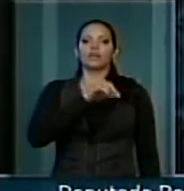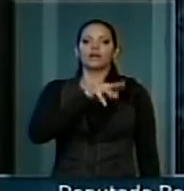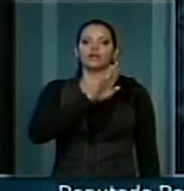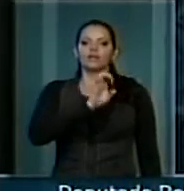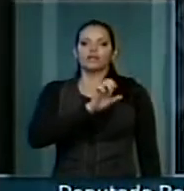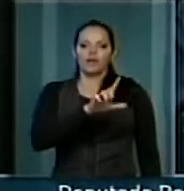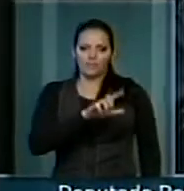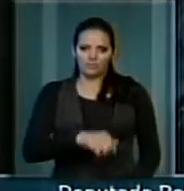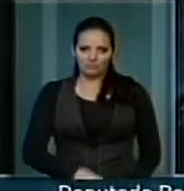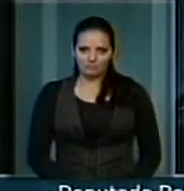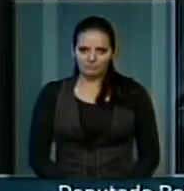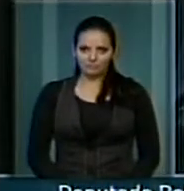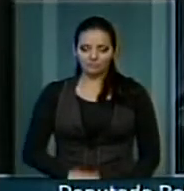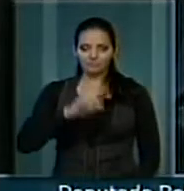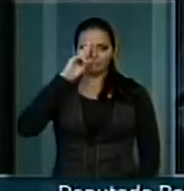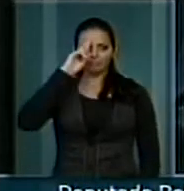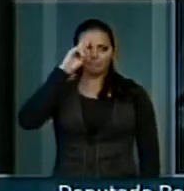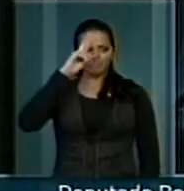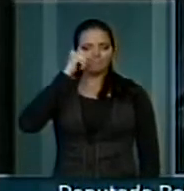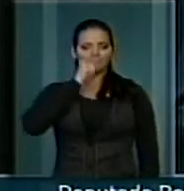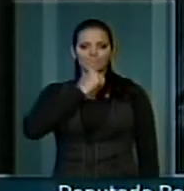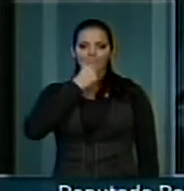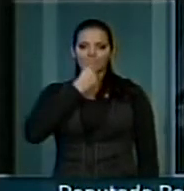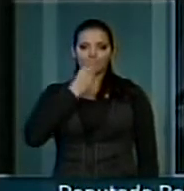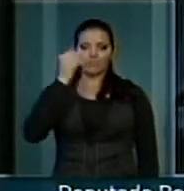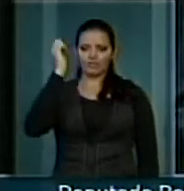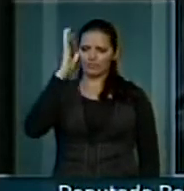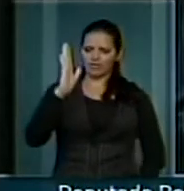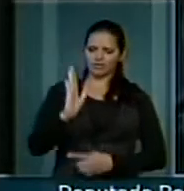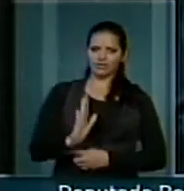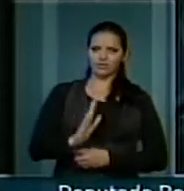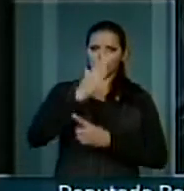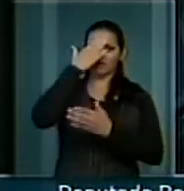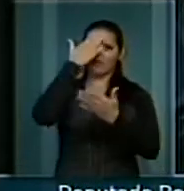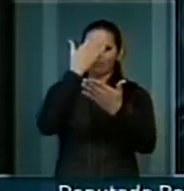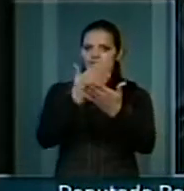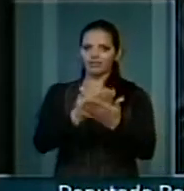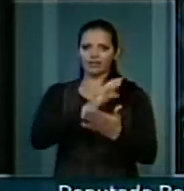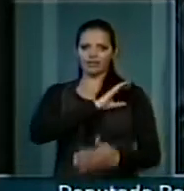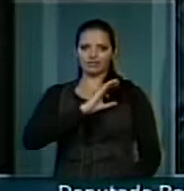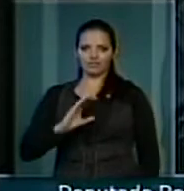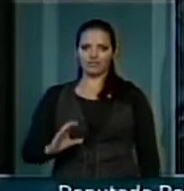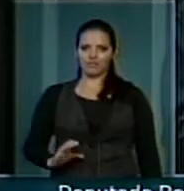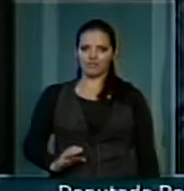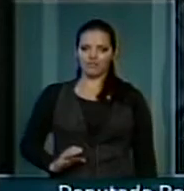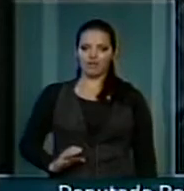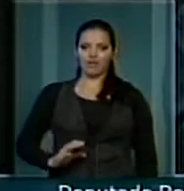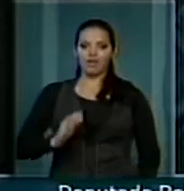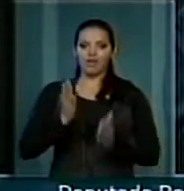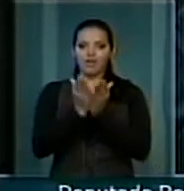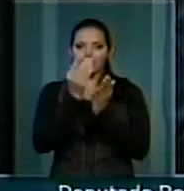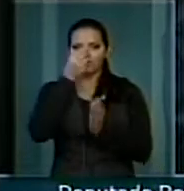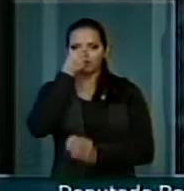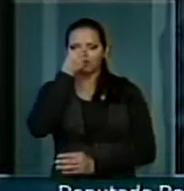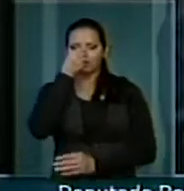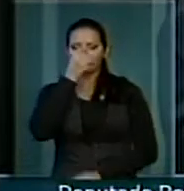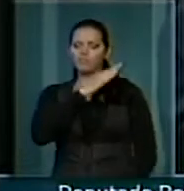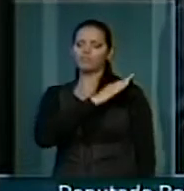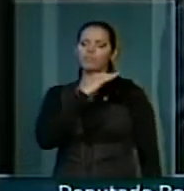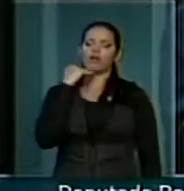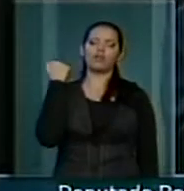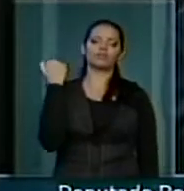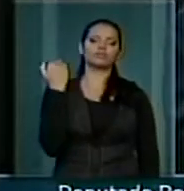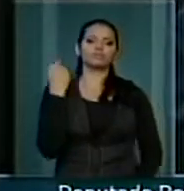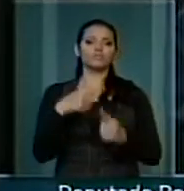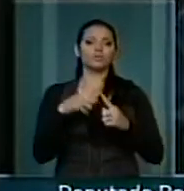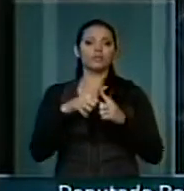Wingren. Senhoras e senhores, no Brasil muitos cristãos evangélicos foram mortos por praticarem e expressarem a